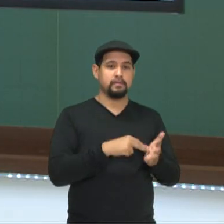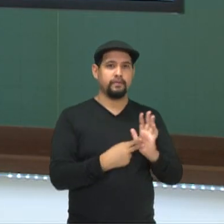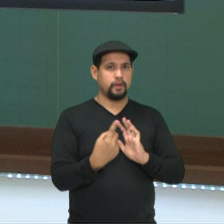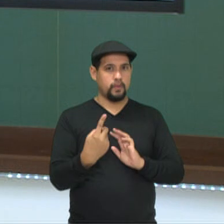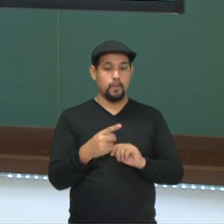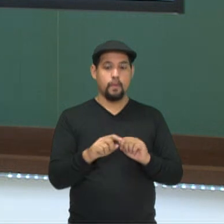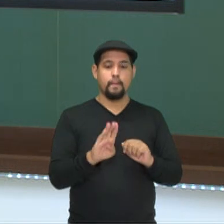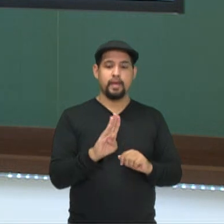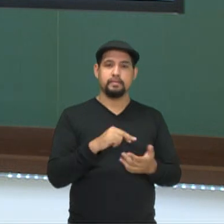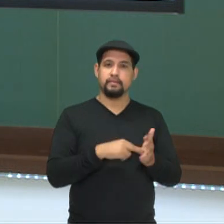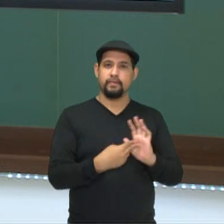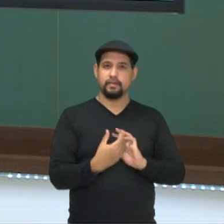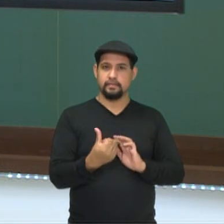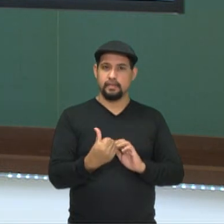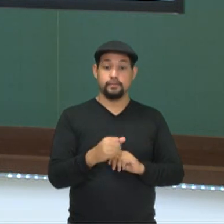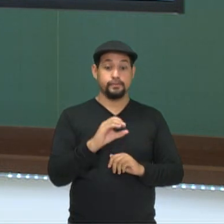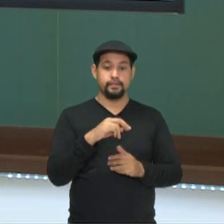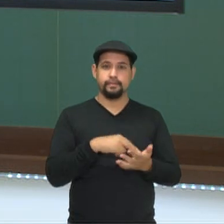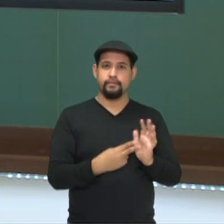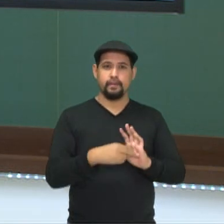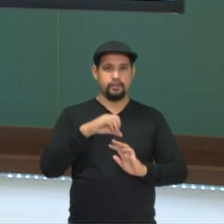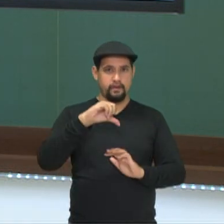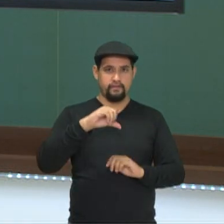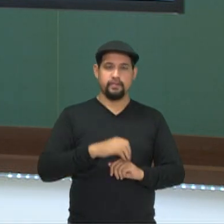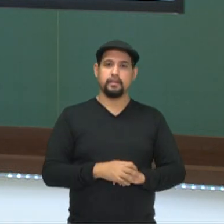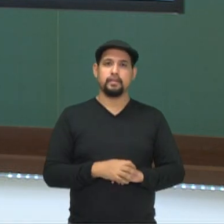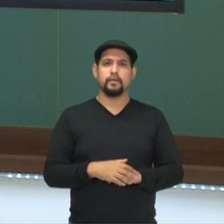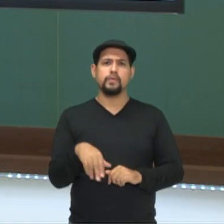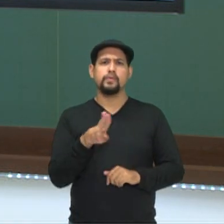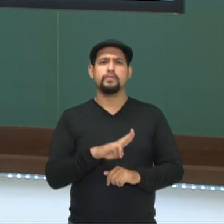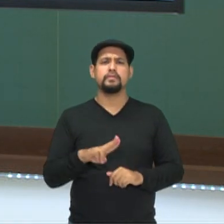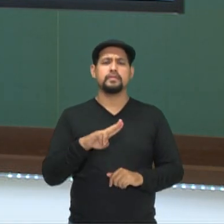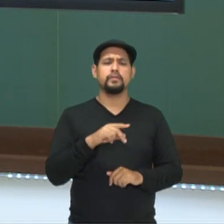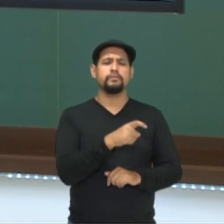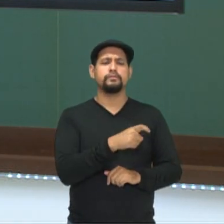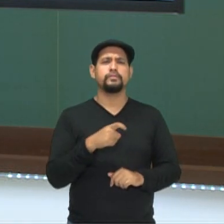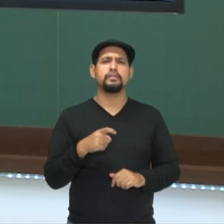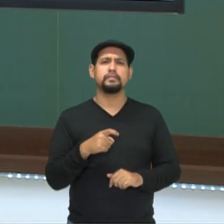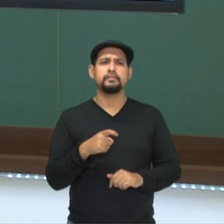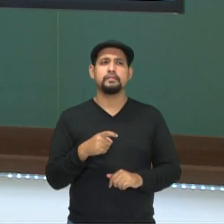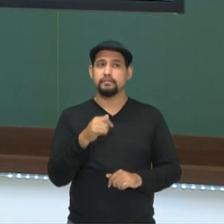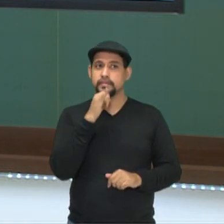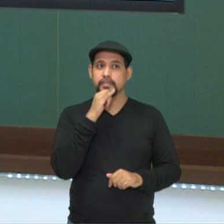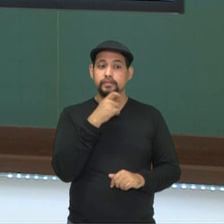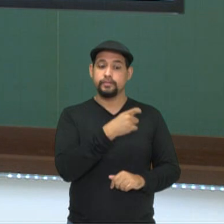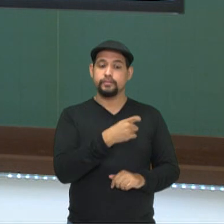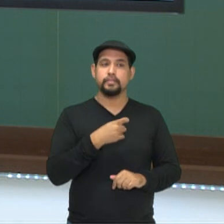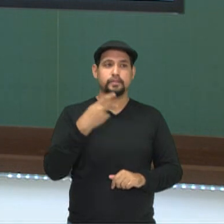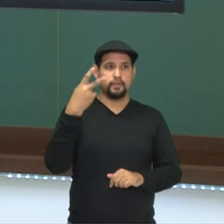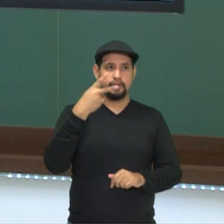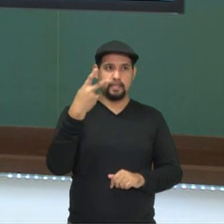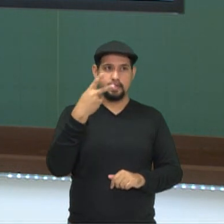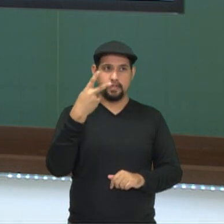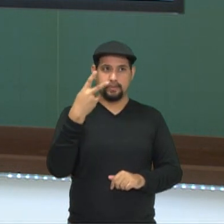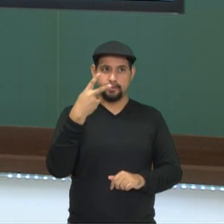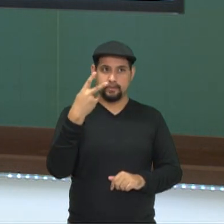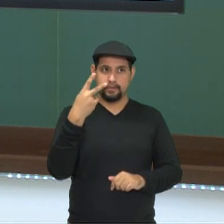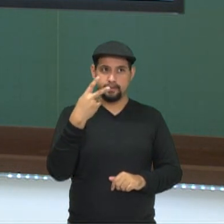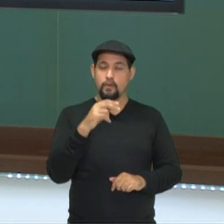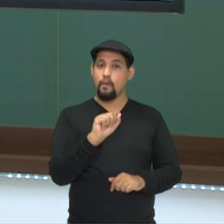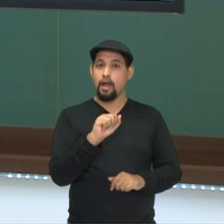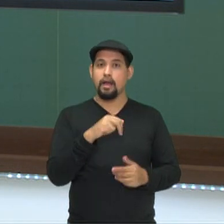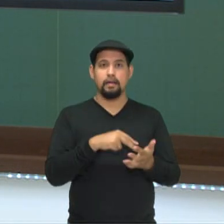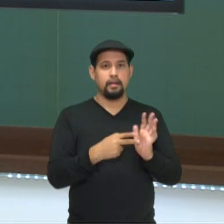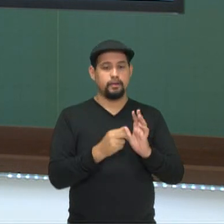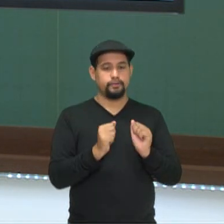o B6 e o Sinop estão usando a incógnita x 1 x ao quadrado um né o